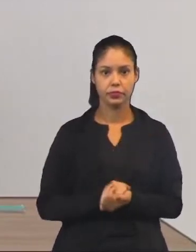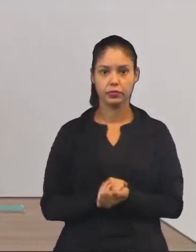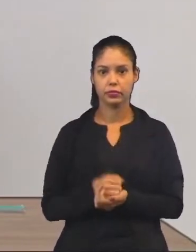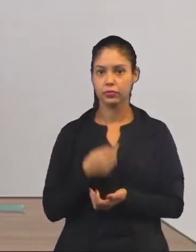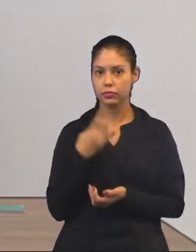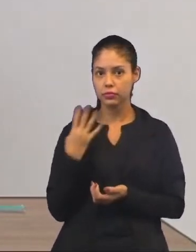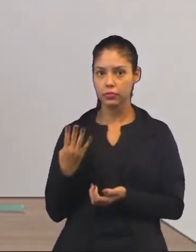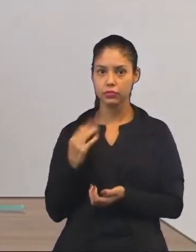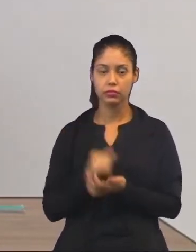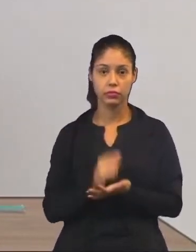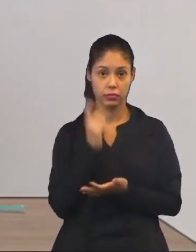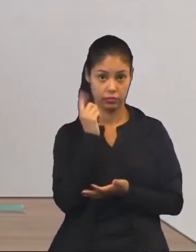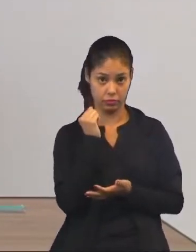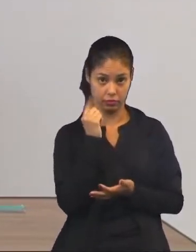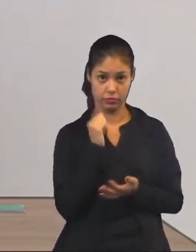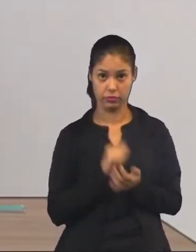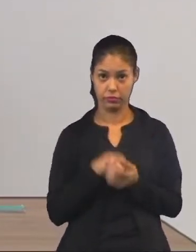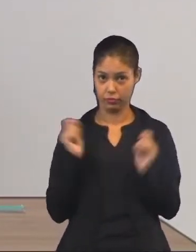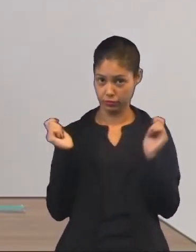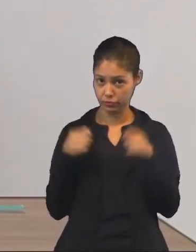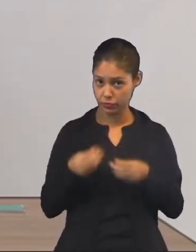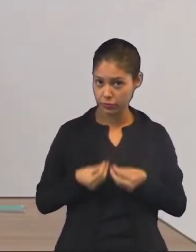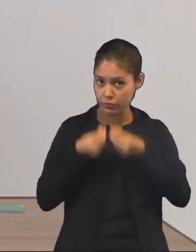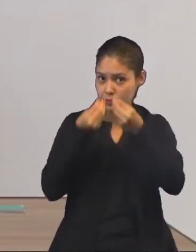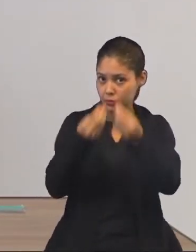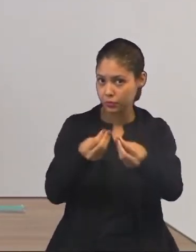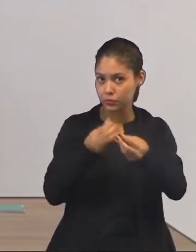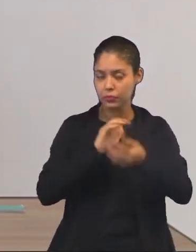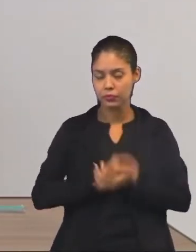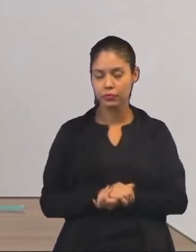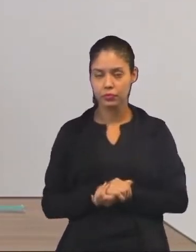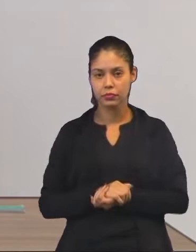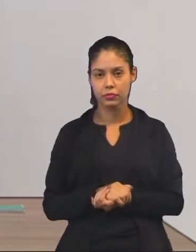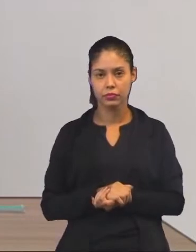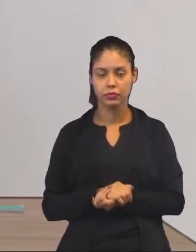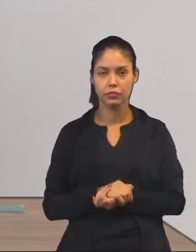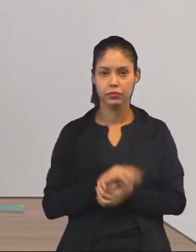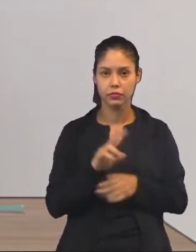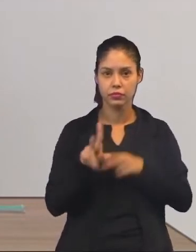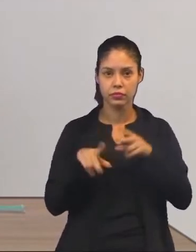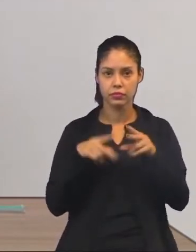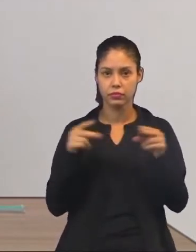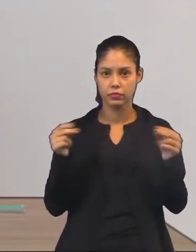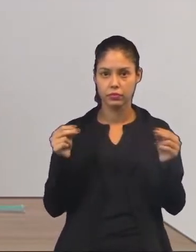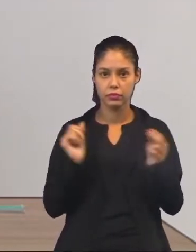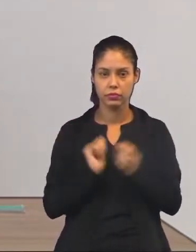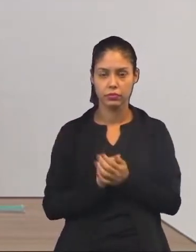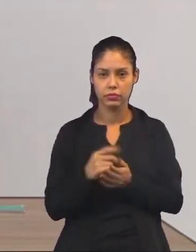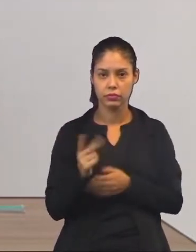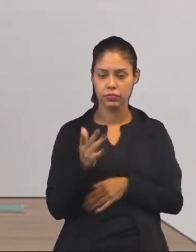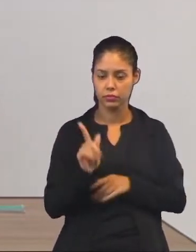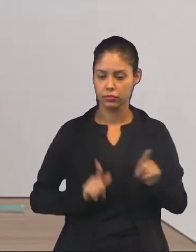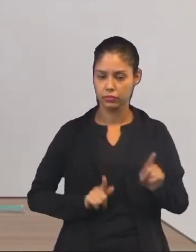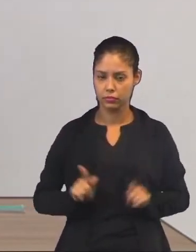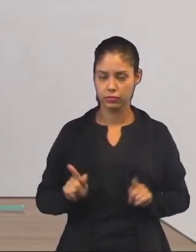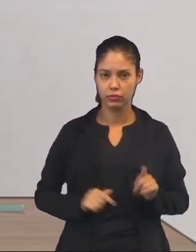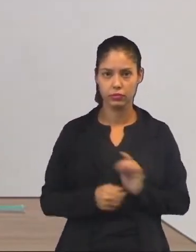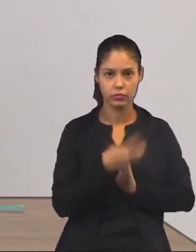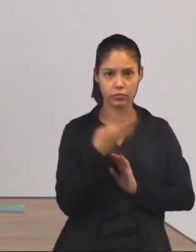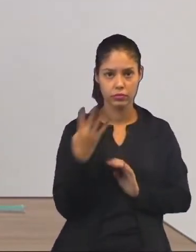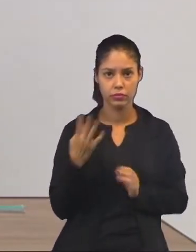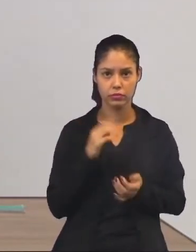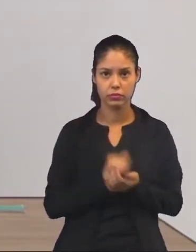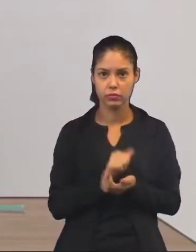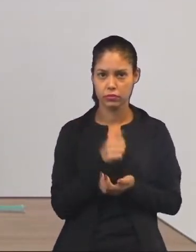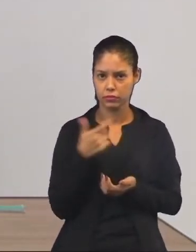A quantidade de lápis que ela entrega, que ela dá, que ela presenteia a sua prima, que é a quantidade